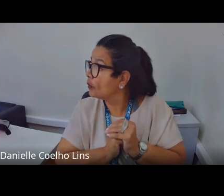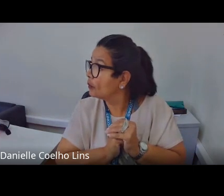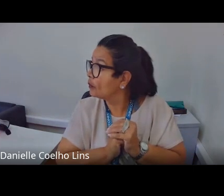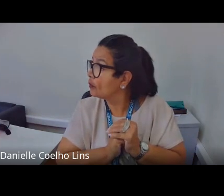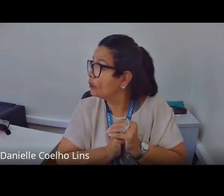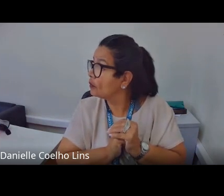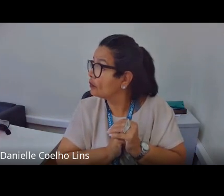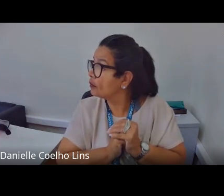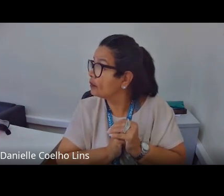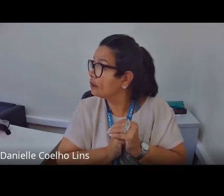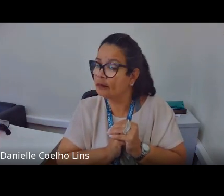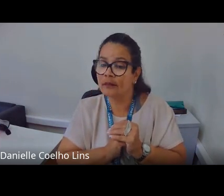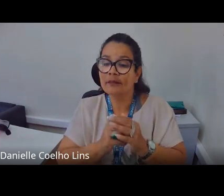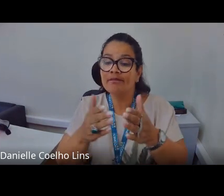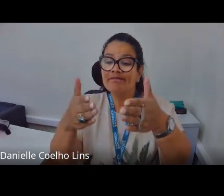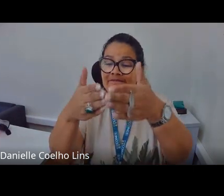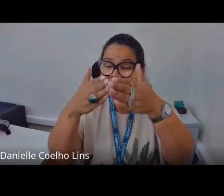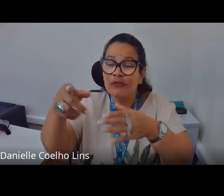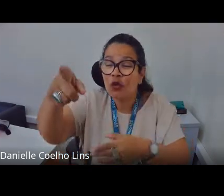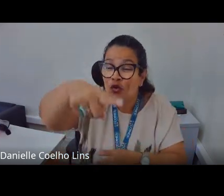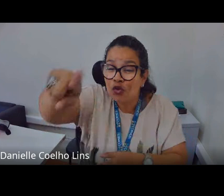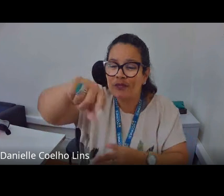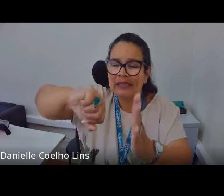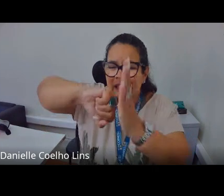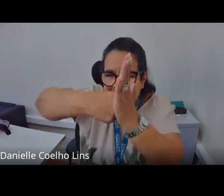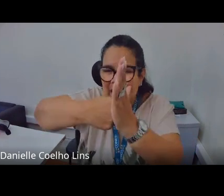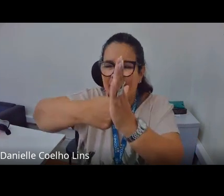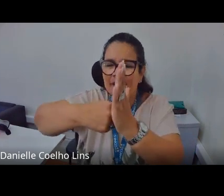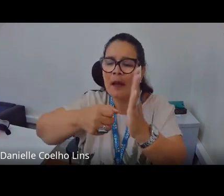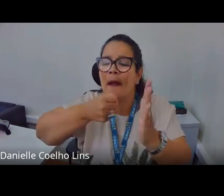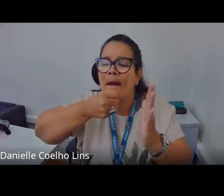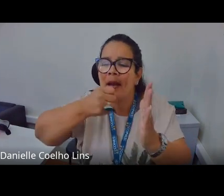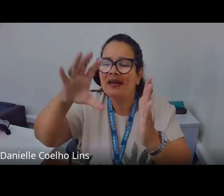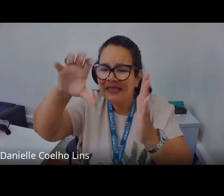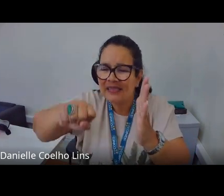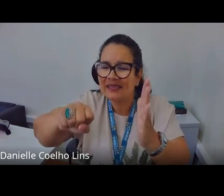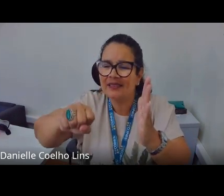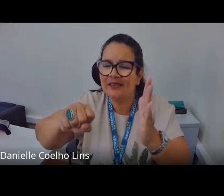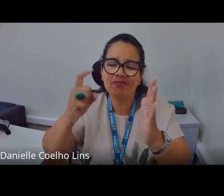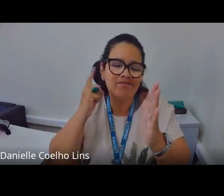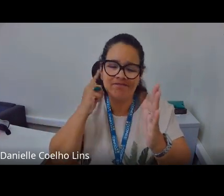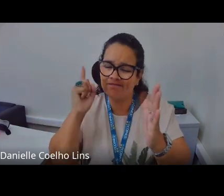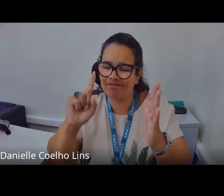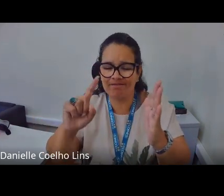Eu gostaria de pedir novamente às pessoas, por favor, que desliguem o som,